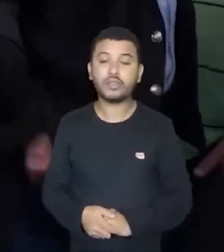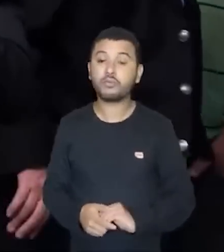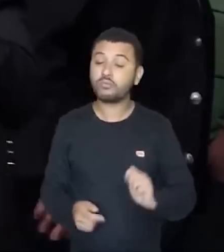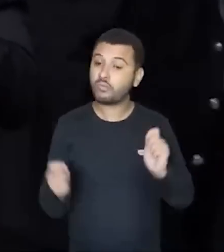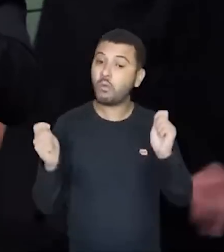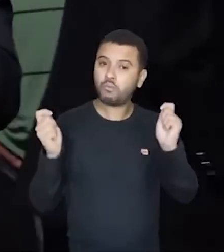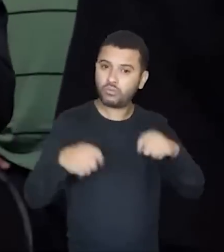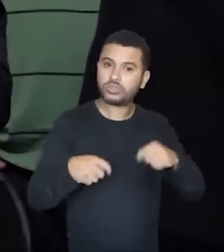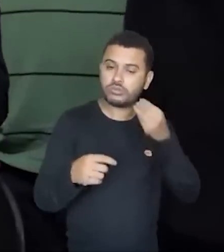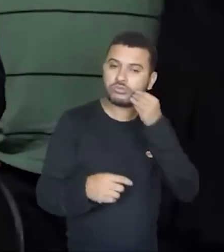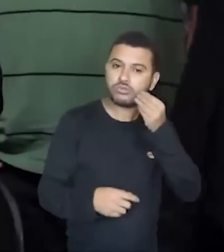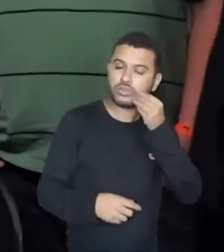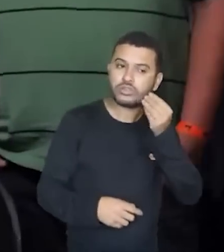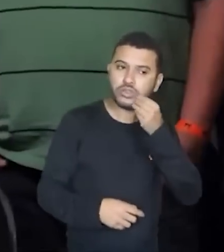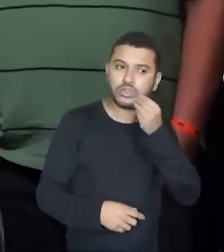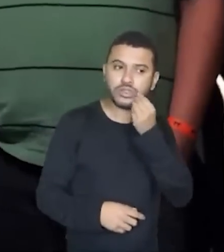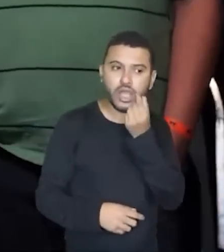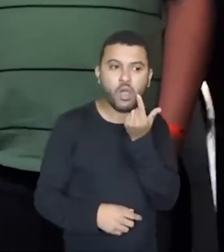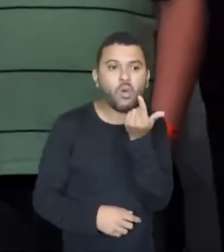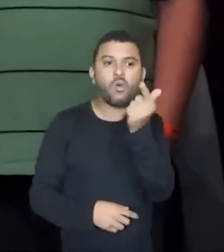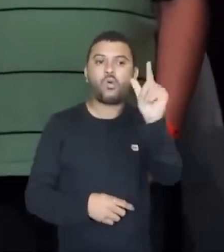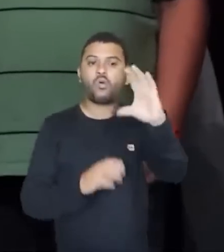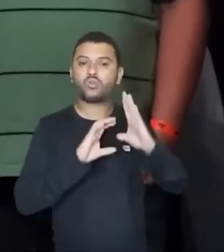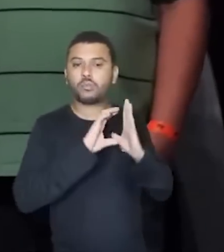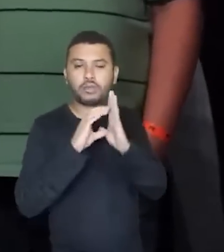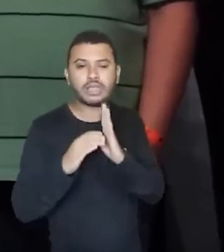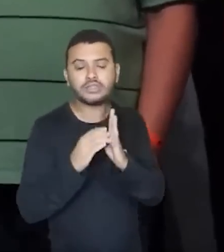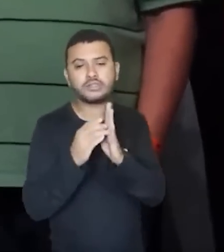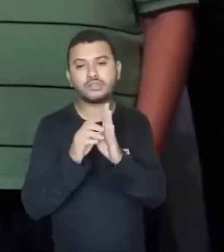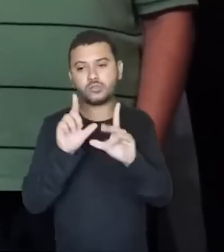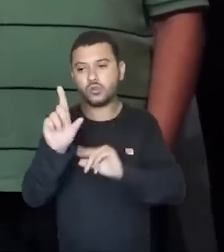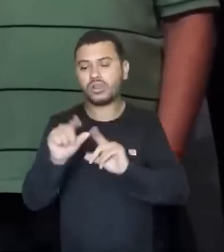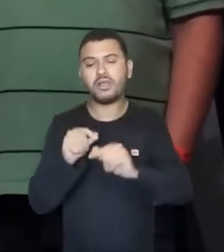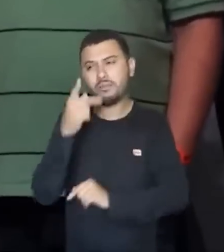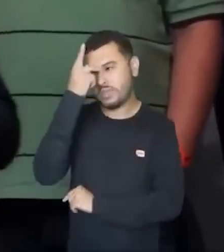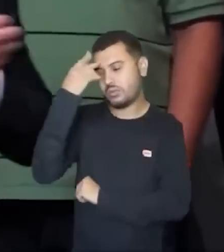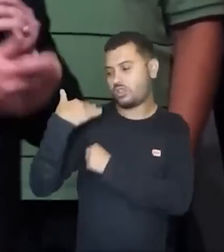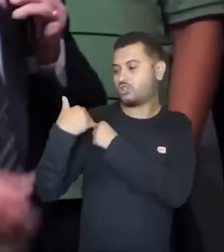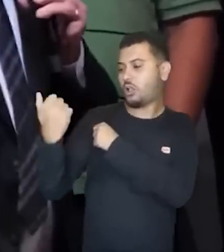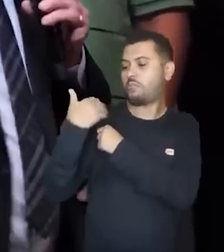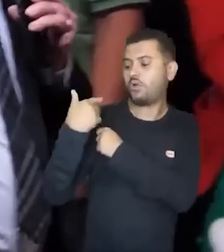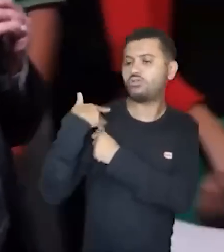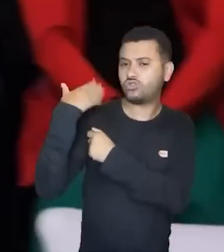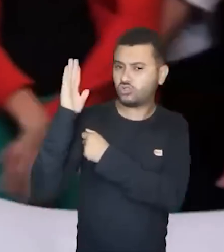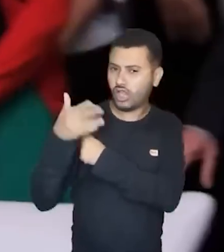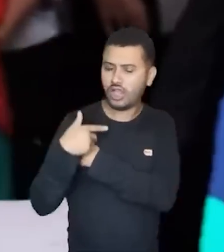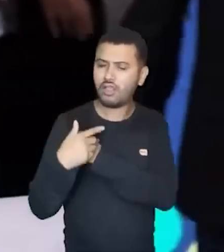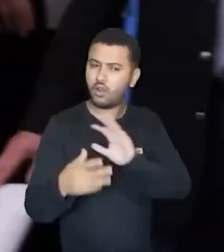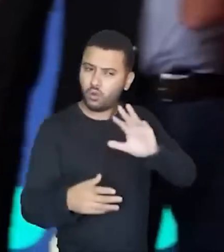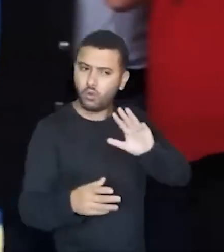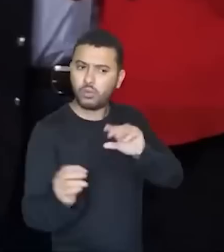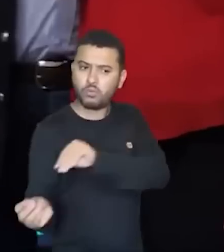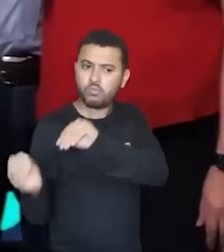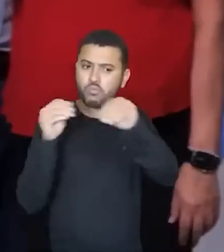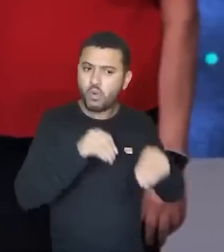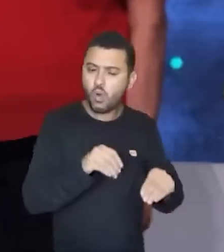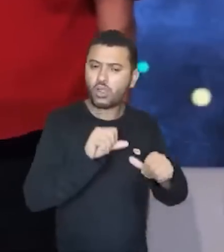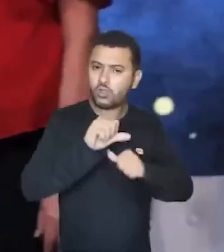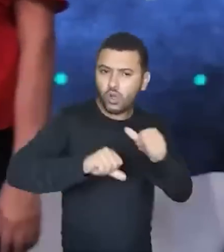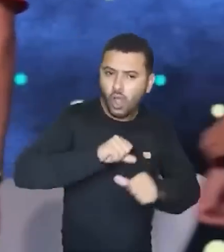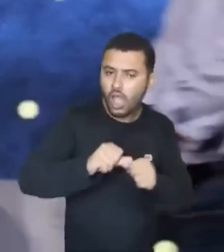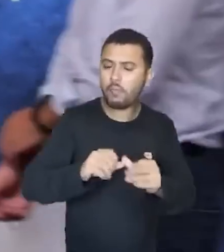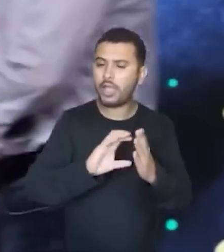ter entrado no outro partido qualquer. Quantas vezes eu fui convidado: ô Lula, entre em tal partido. E eu não queria